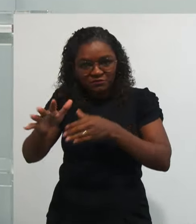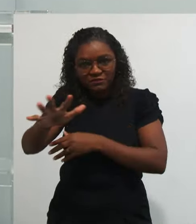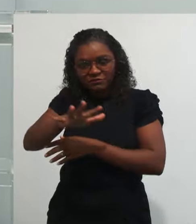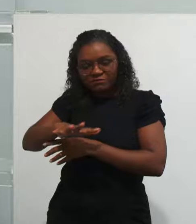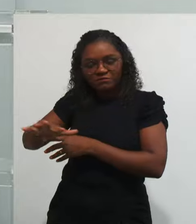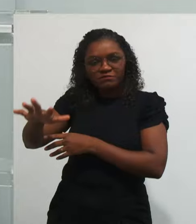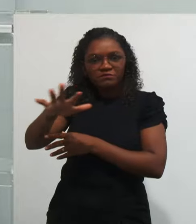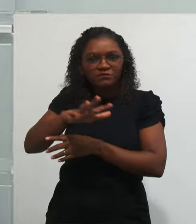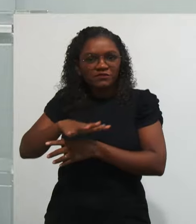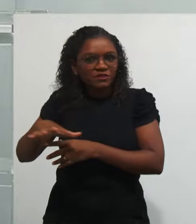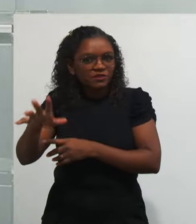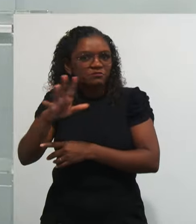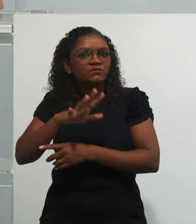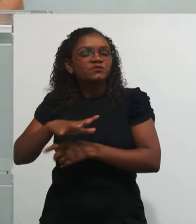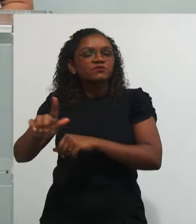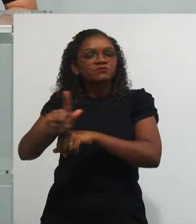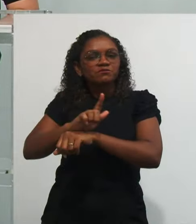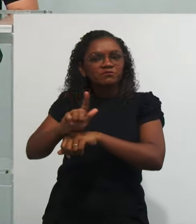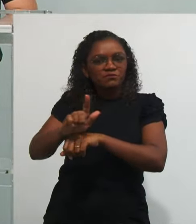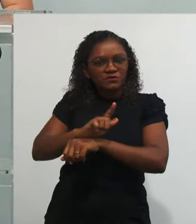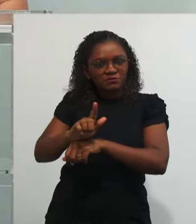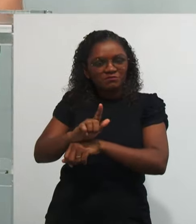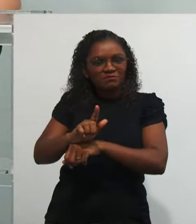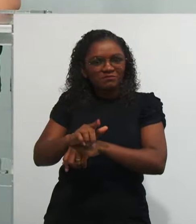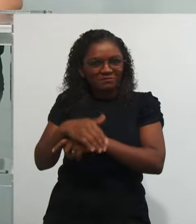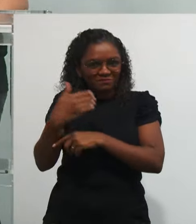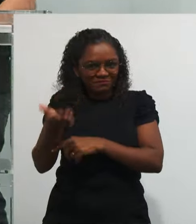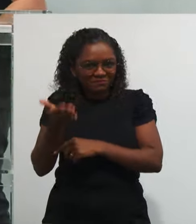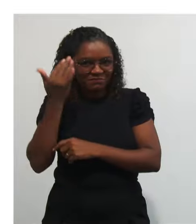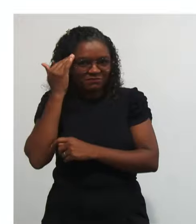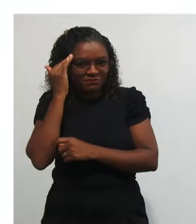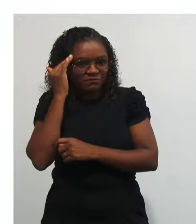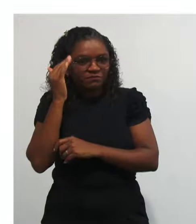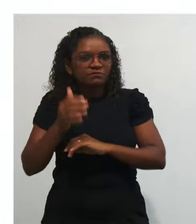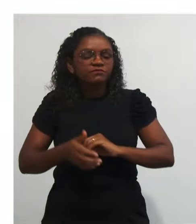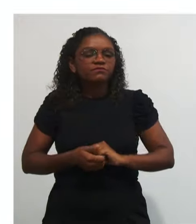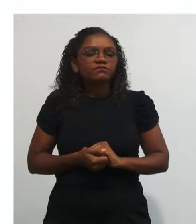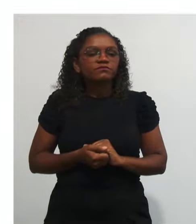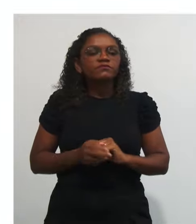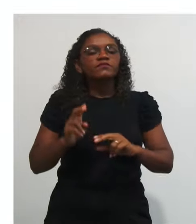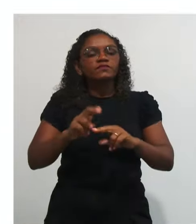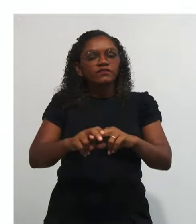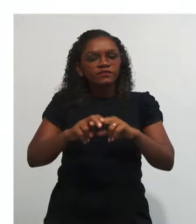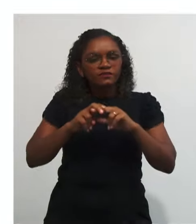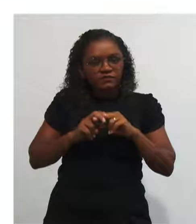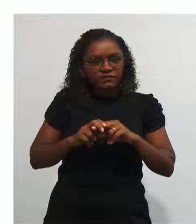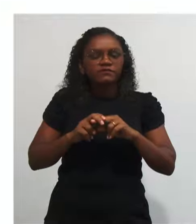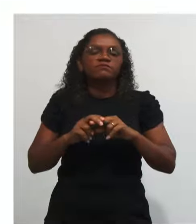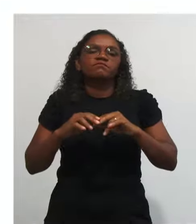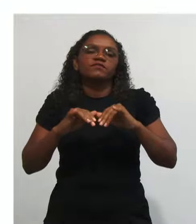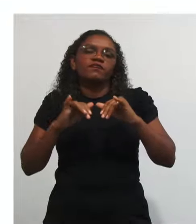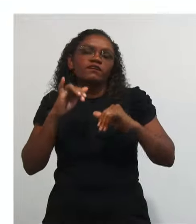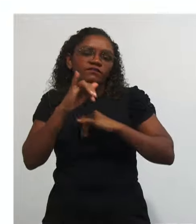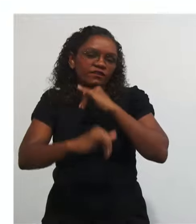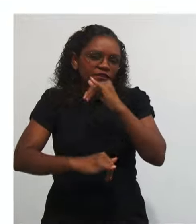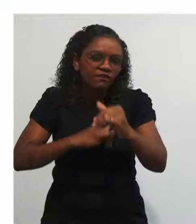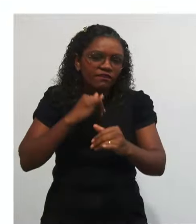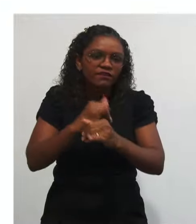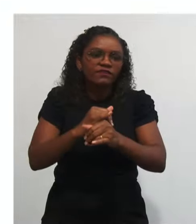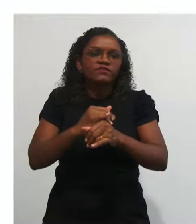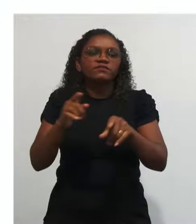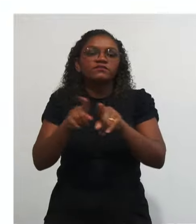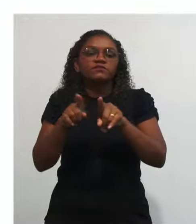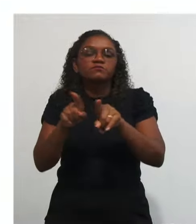gestão e da produtividade Ok então com o advento aí da internet né E o